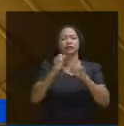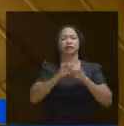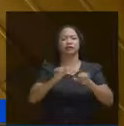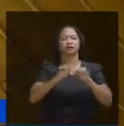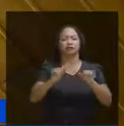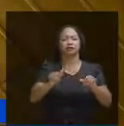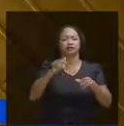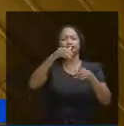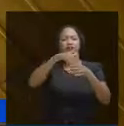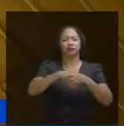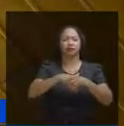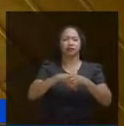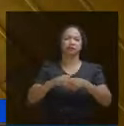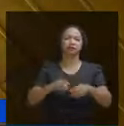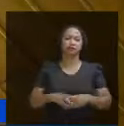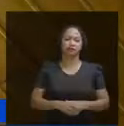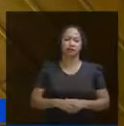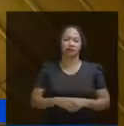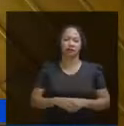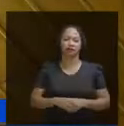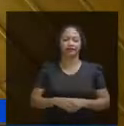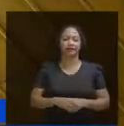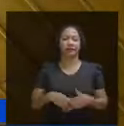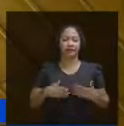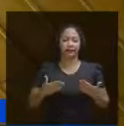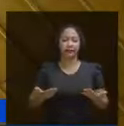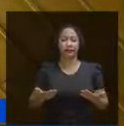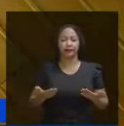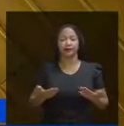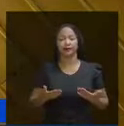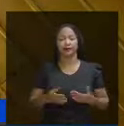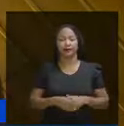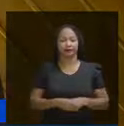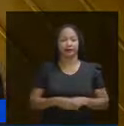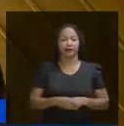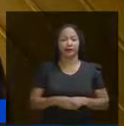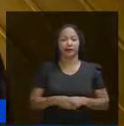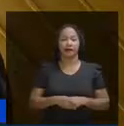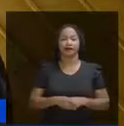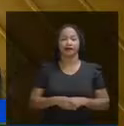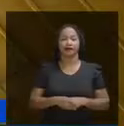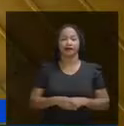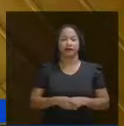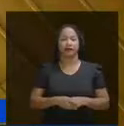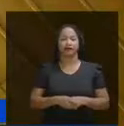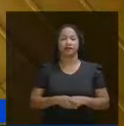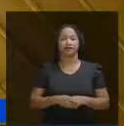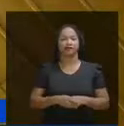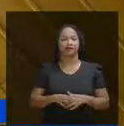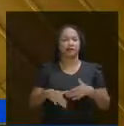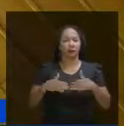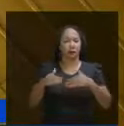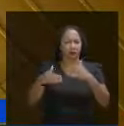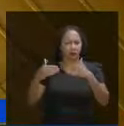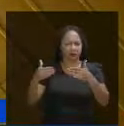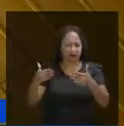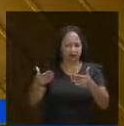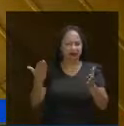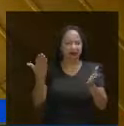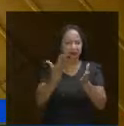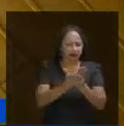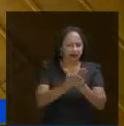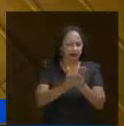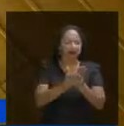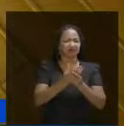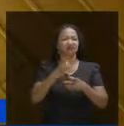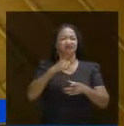campanha eleitoral. Bem, em relação ao processo que gerou todo